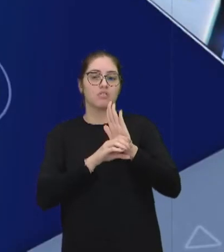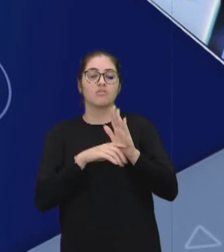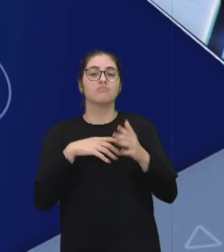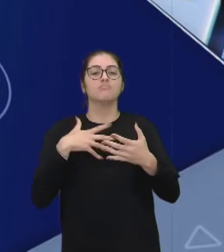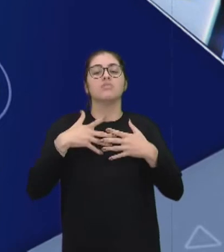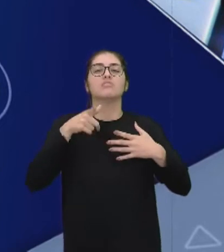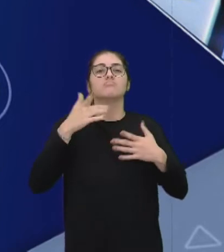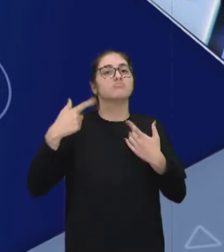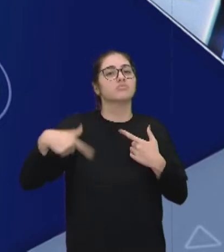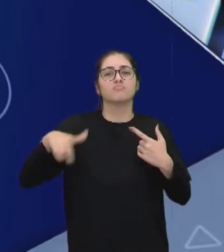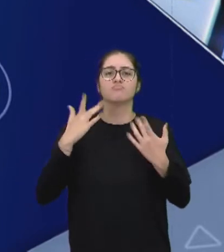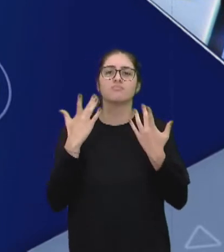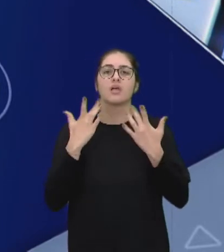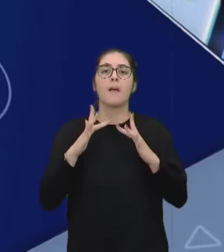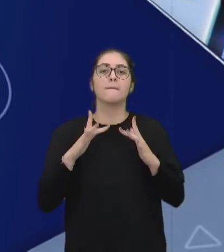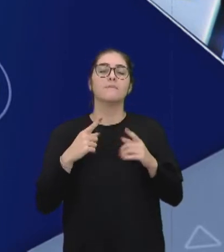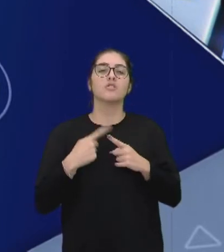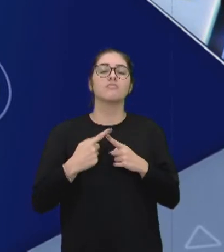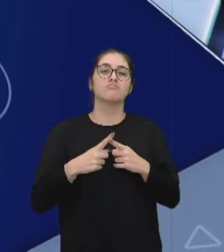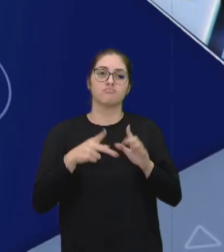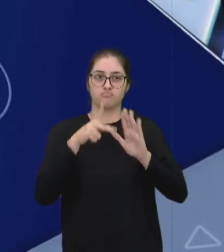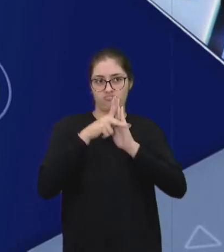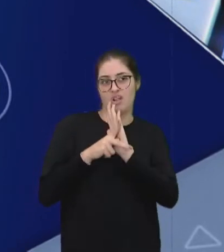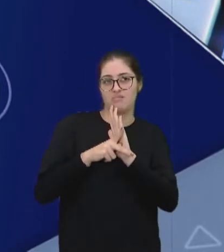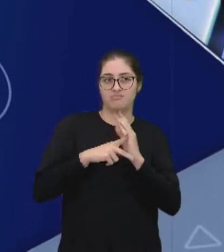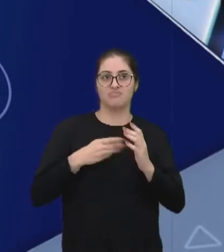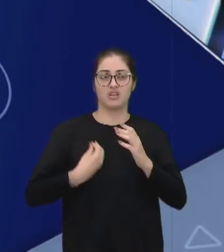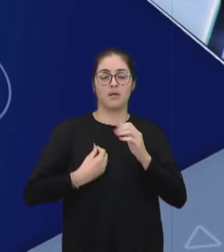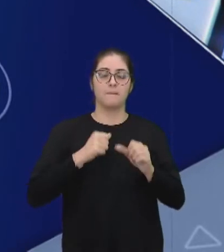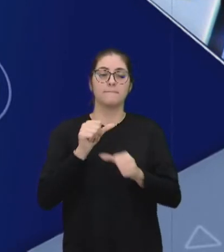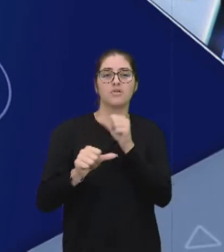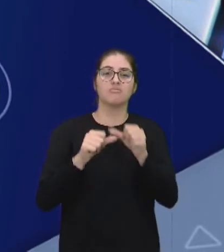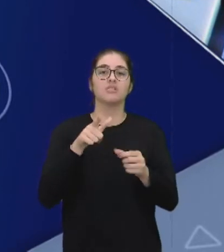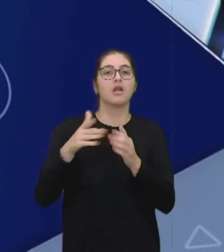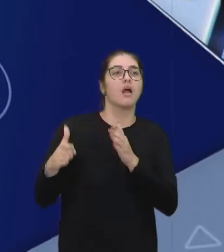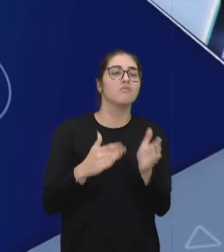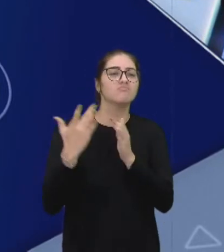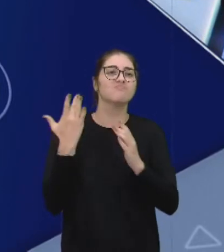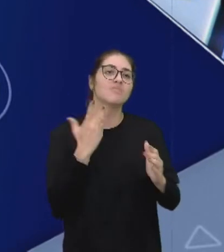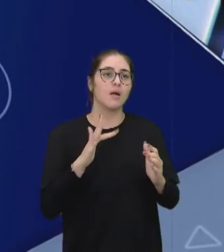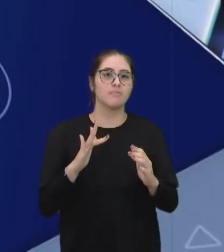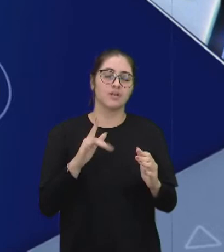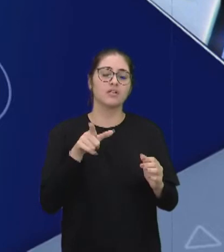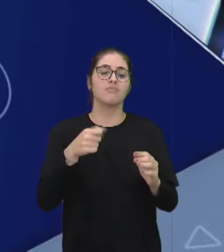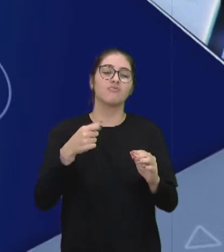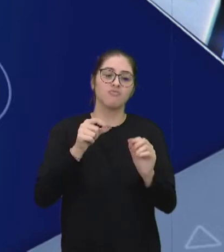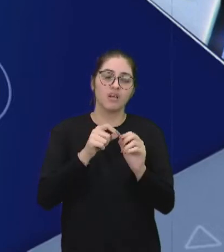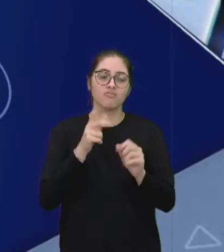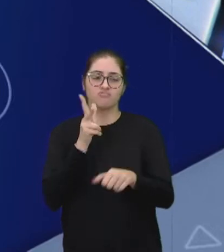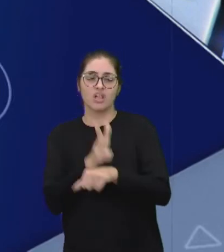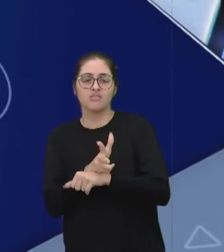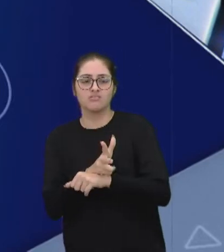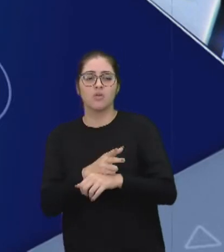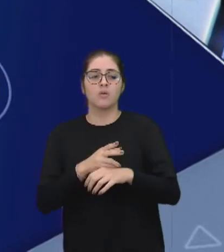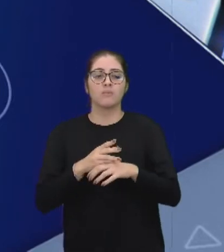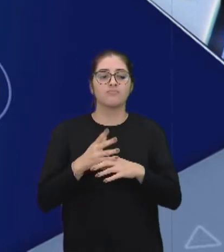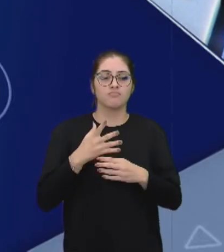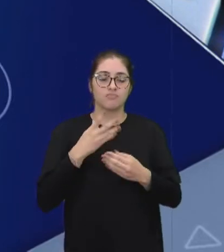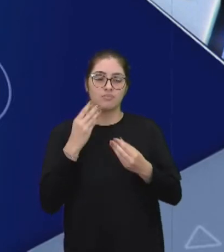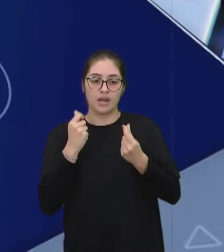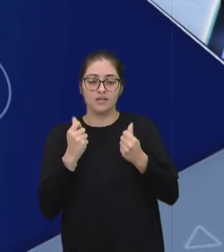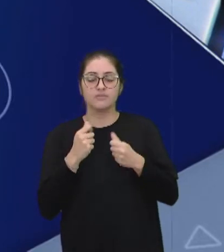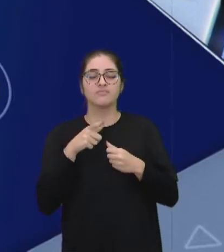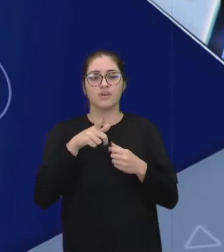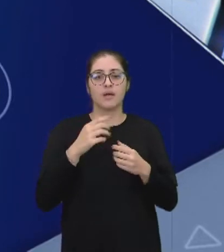sabe, os projetos de vida mudam, não sabe qual área você vai seguir, mas faz com carinho e guarda com carinho, que isso aí vai ser útil,